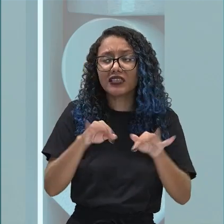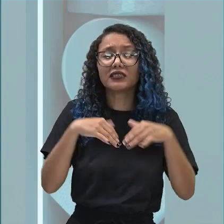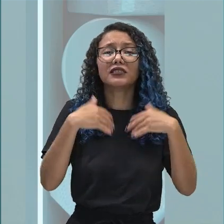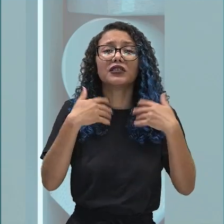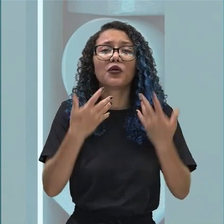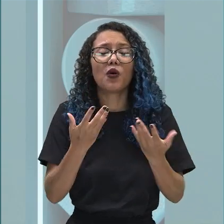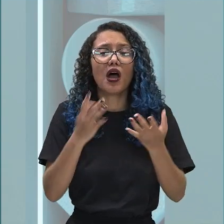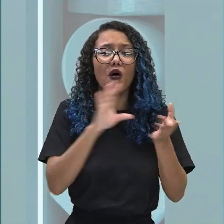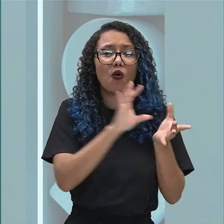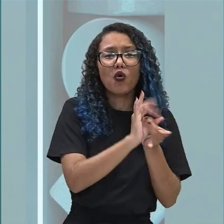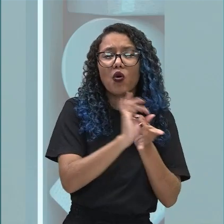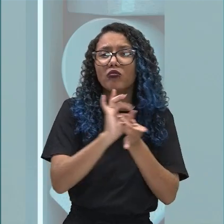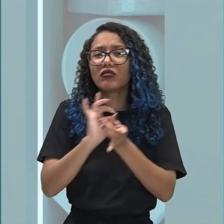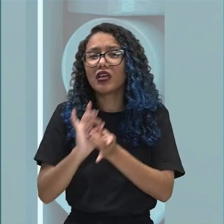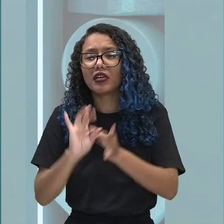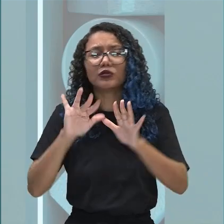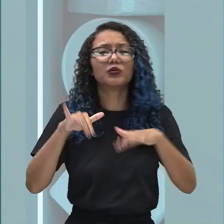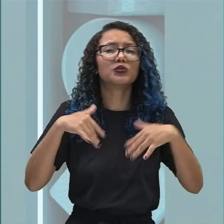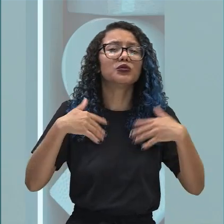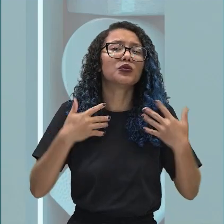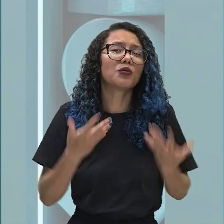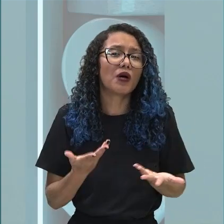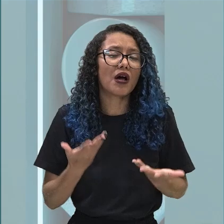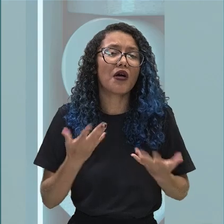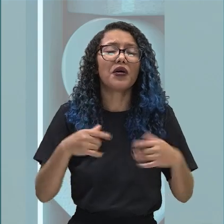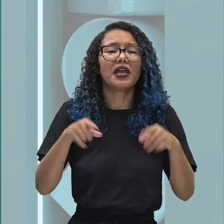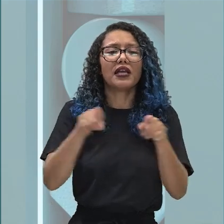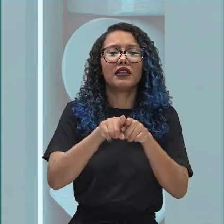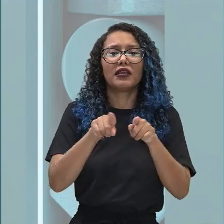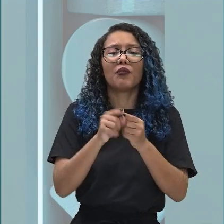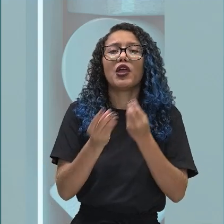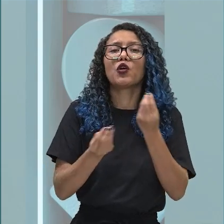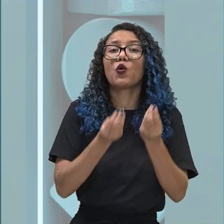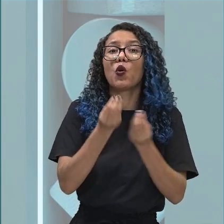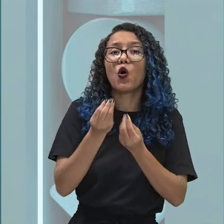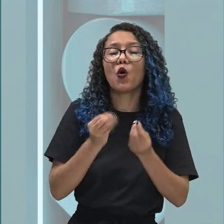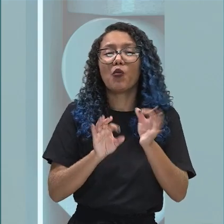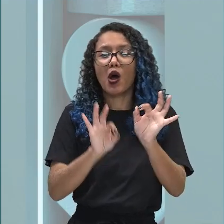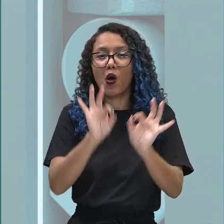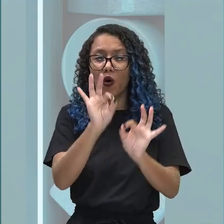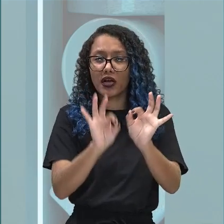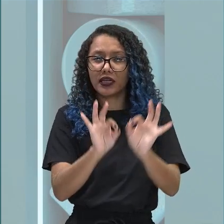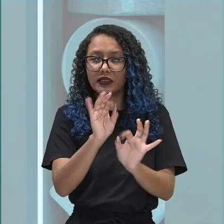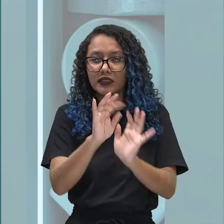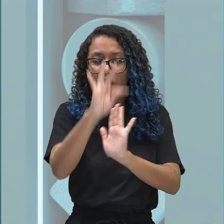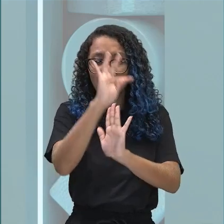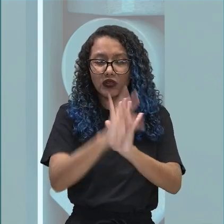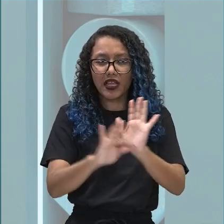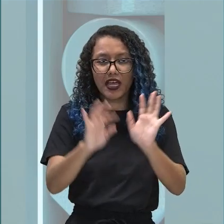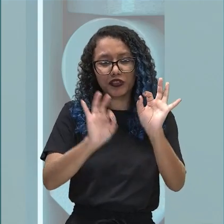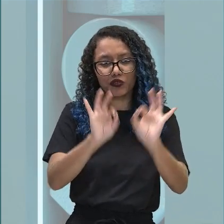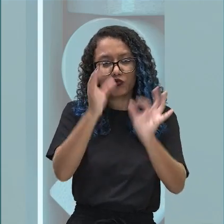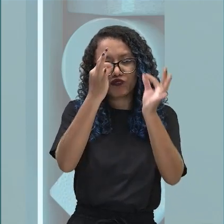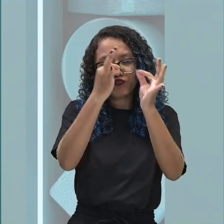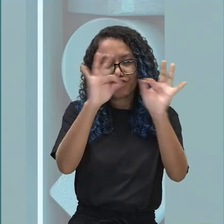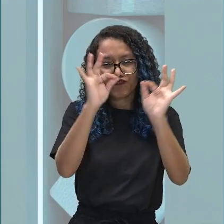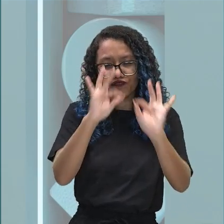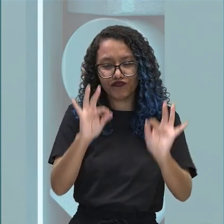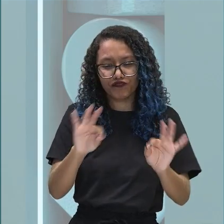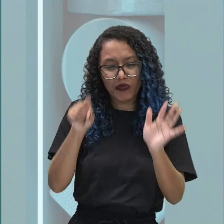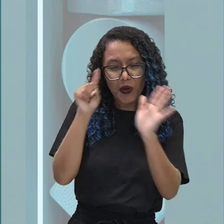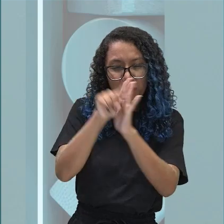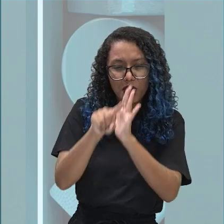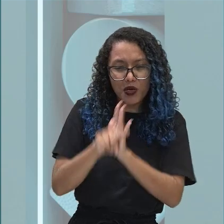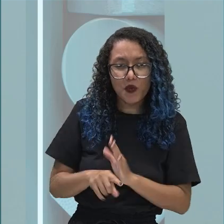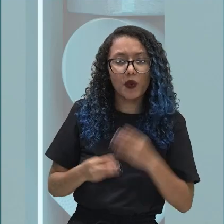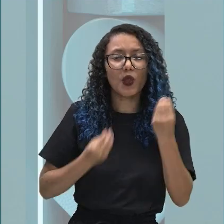quais situações? E esteticamente, né? Ali, na construção da pergunta, vocês observaram